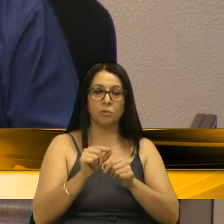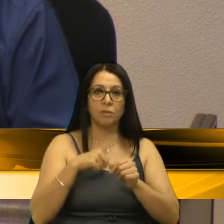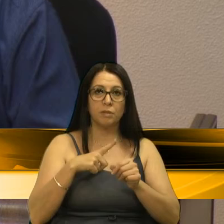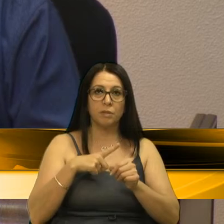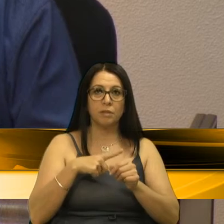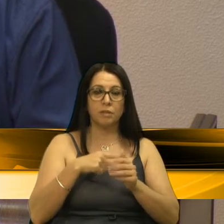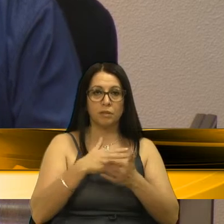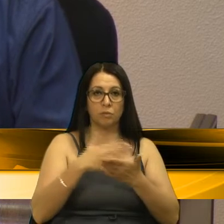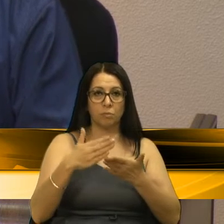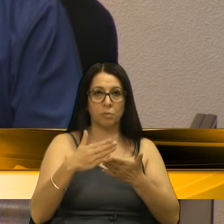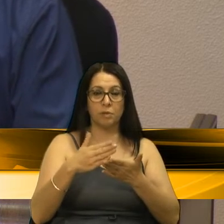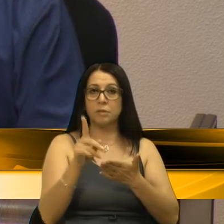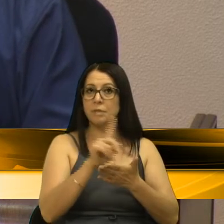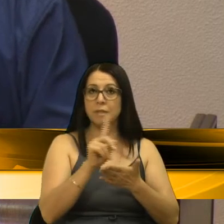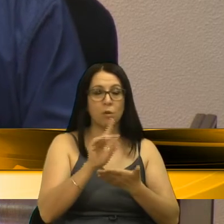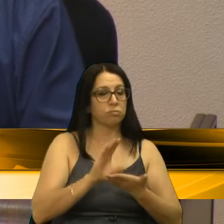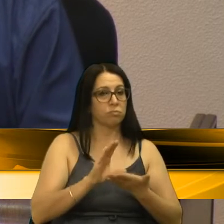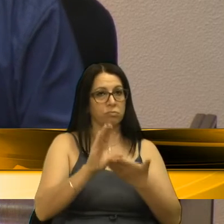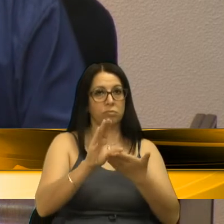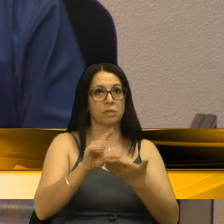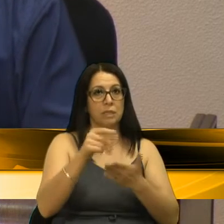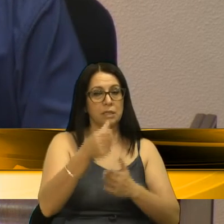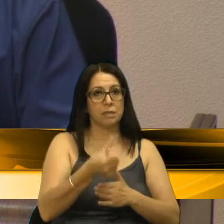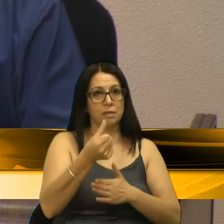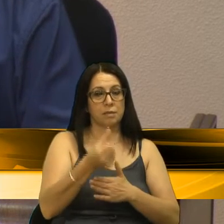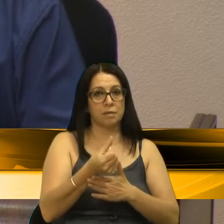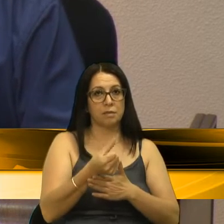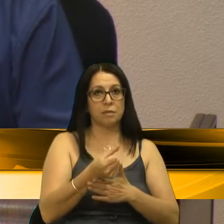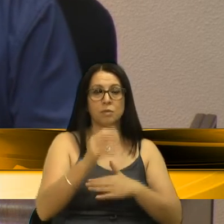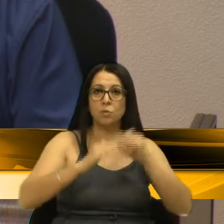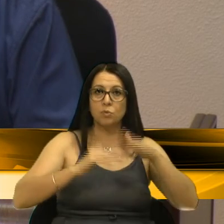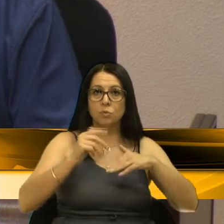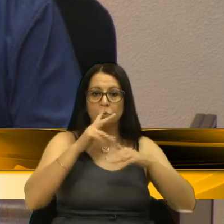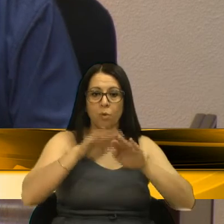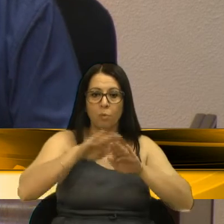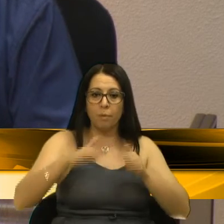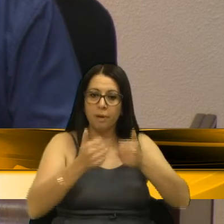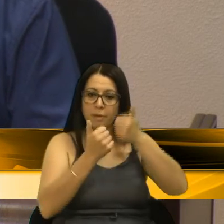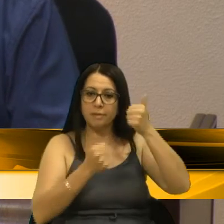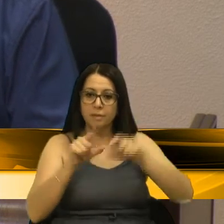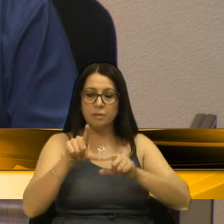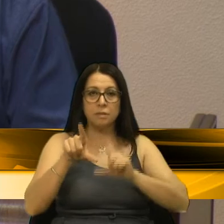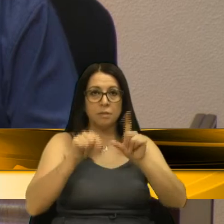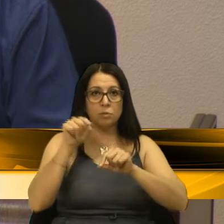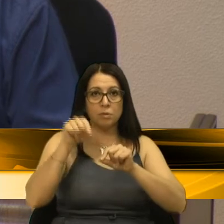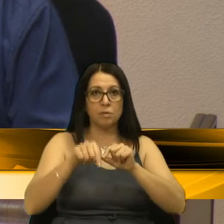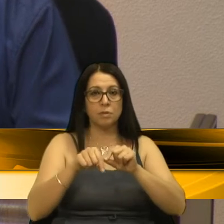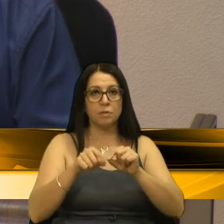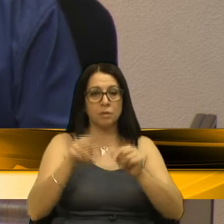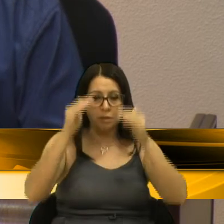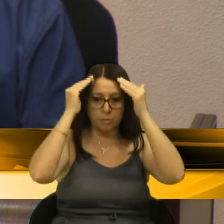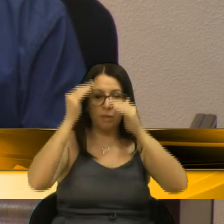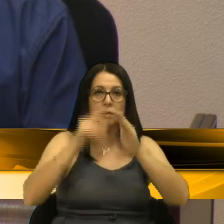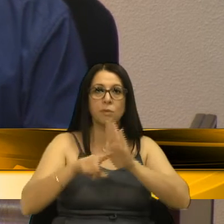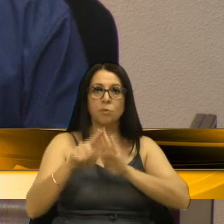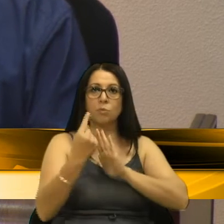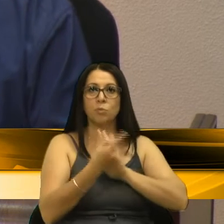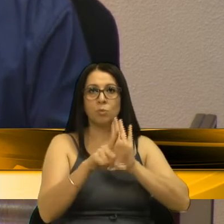integrantes não conselheiros. 6. Construir a mesa diretora eleita em pleito, respeitando a paridade expressa nessa